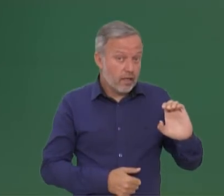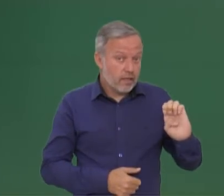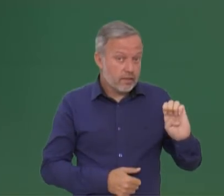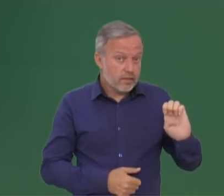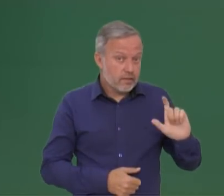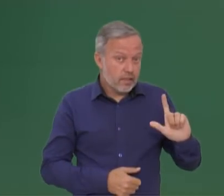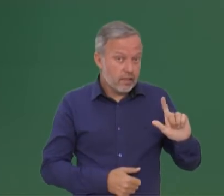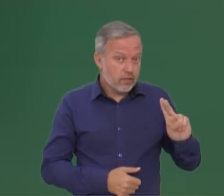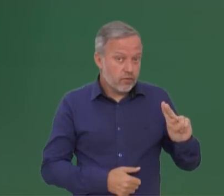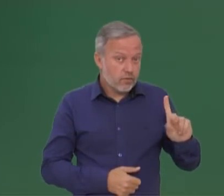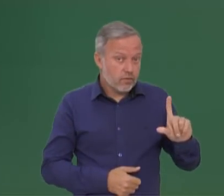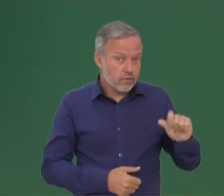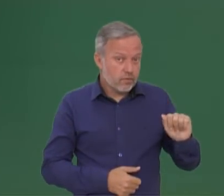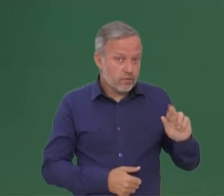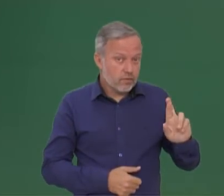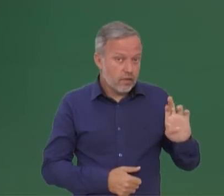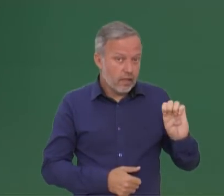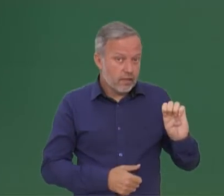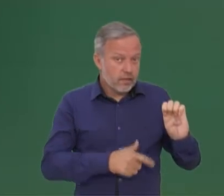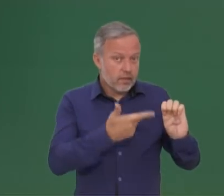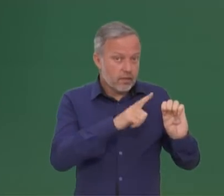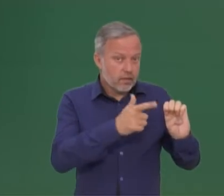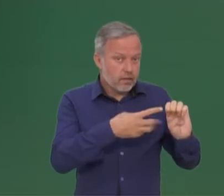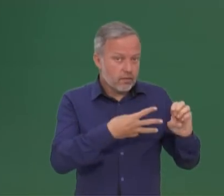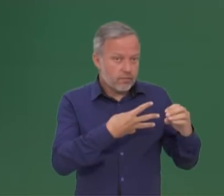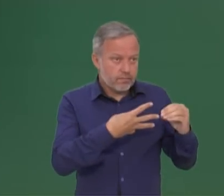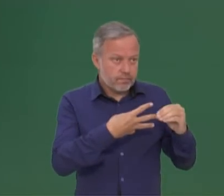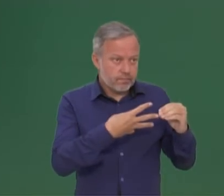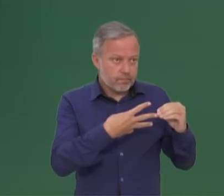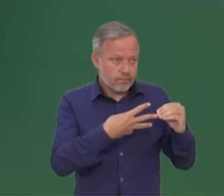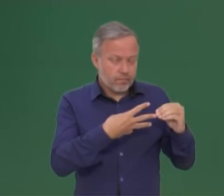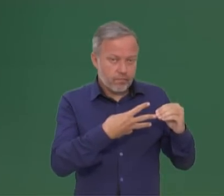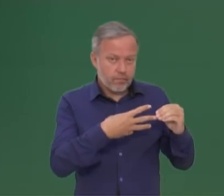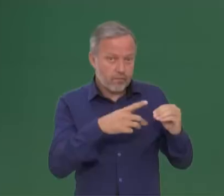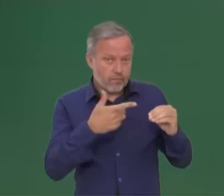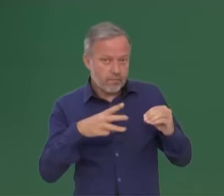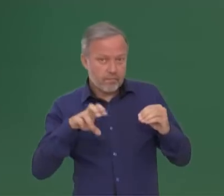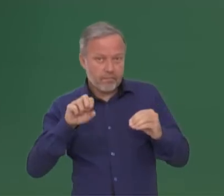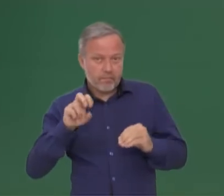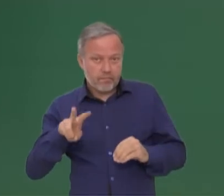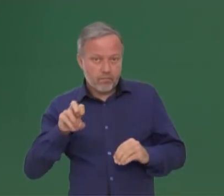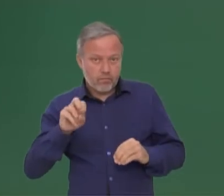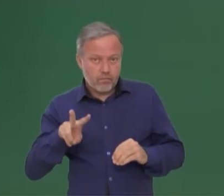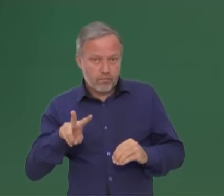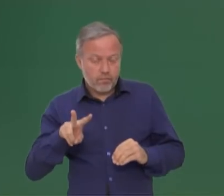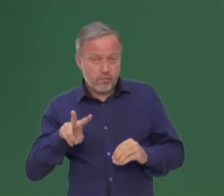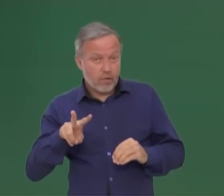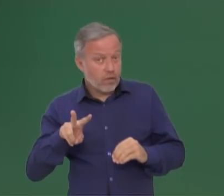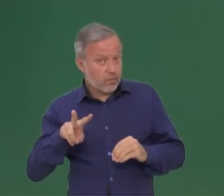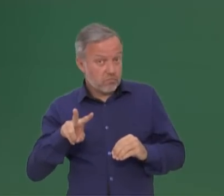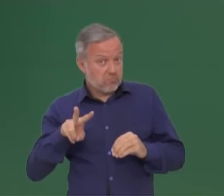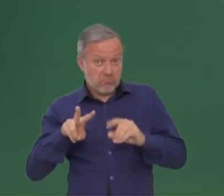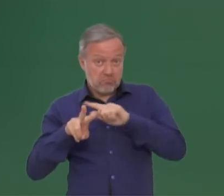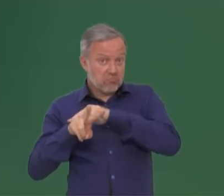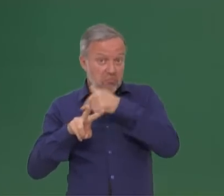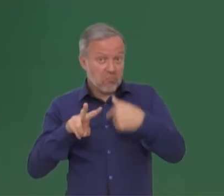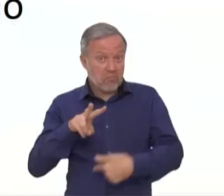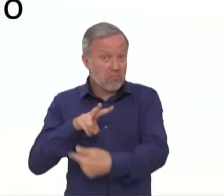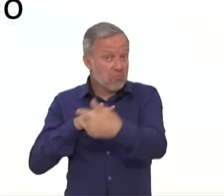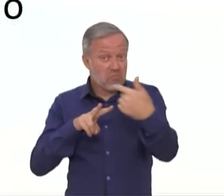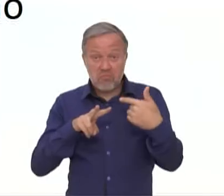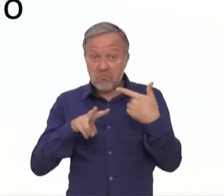aula anterior. Se o vírus não tem a unidade estrutural e funcional dos seres vivos, ele não é considerado um ser